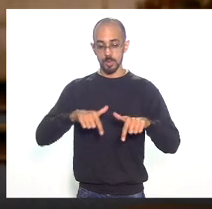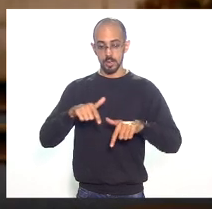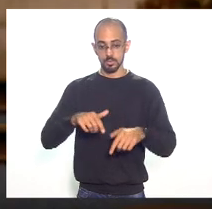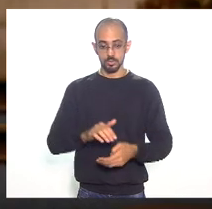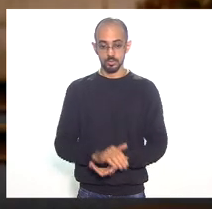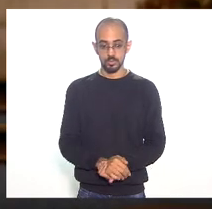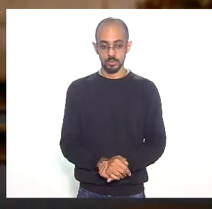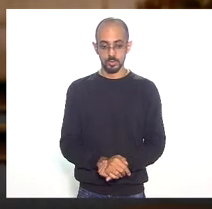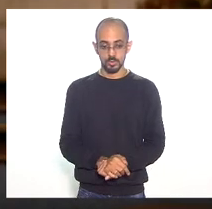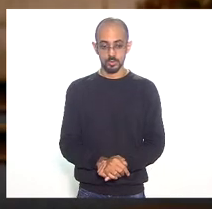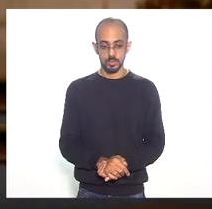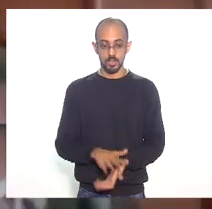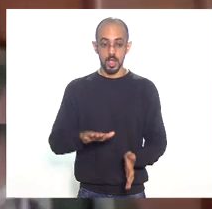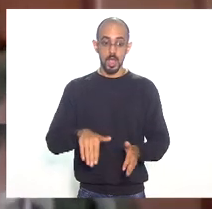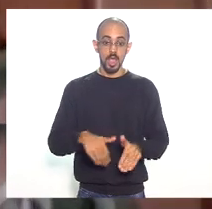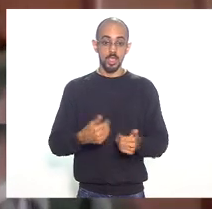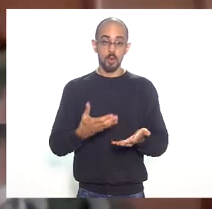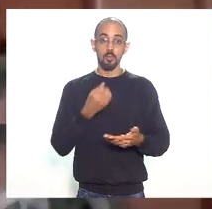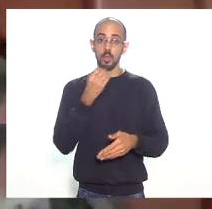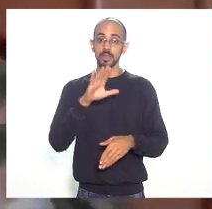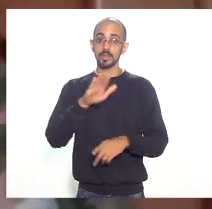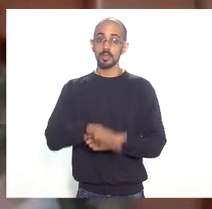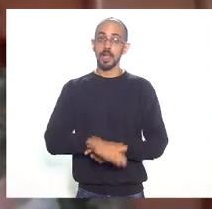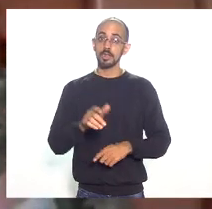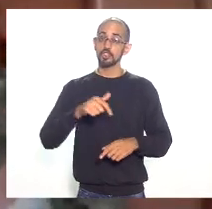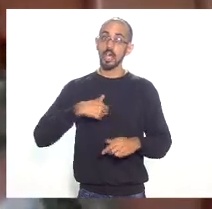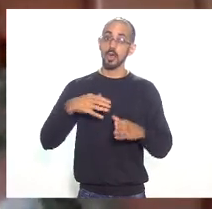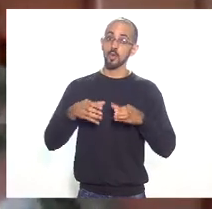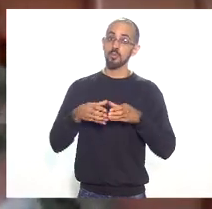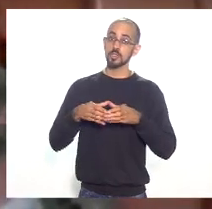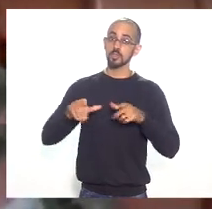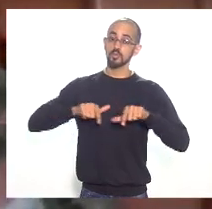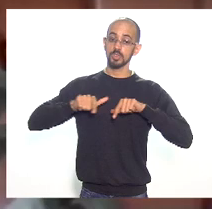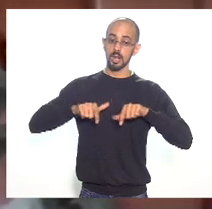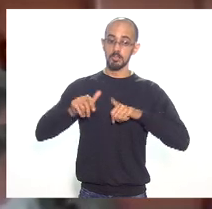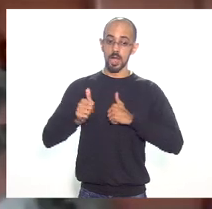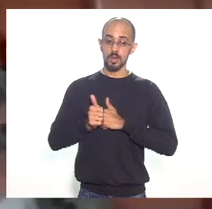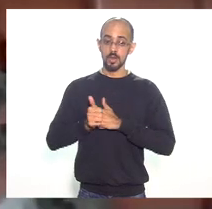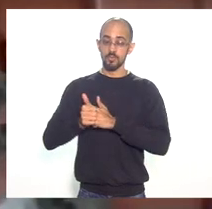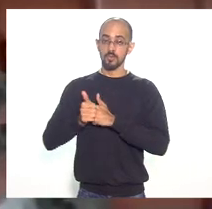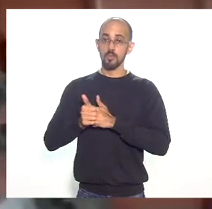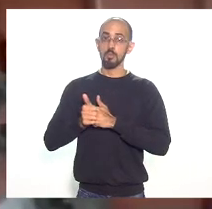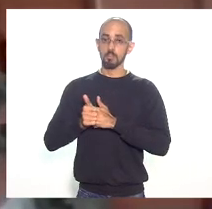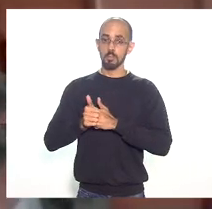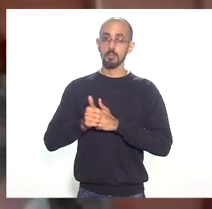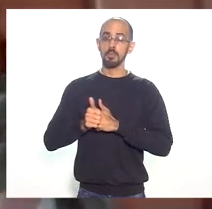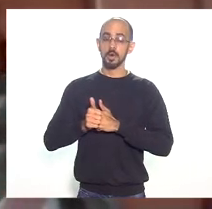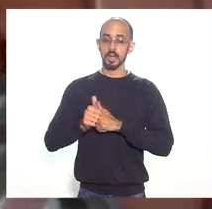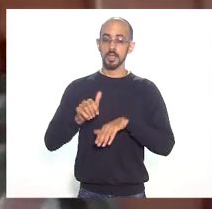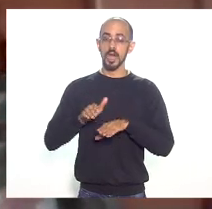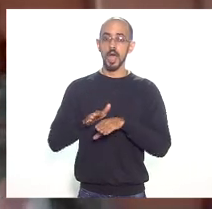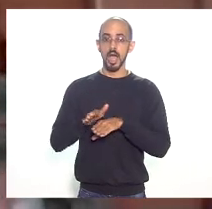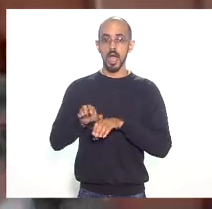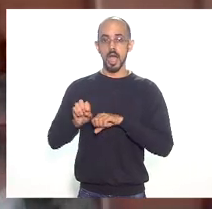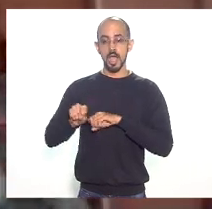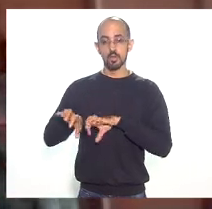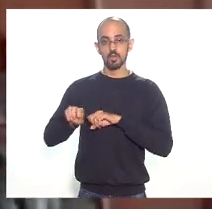Boa tarde, mais uma vez, presidente. A comissão de trabalho é favorável e acompanha o parecer da comissão de educação.